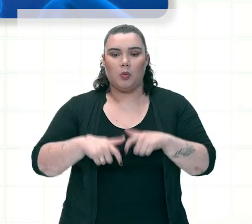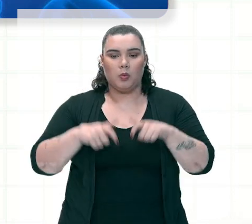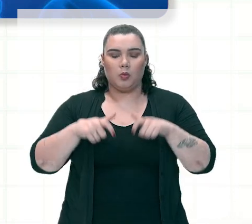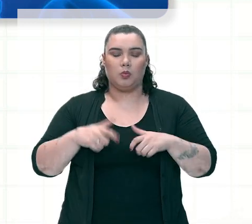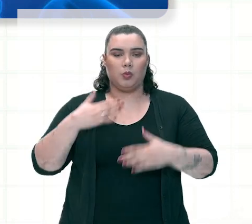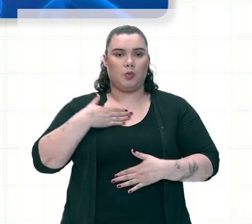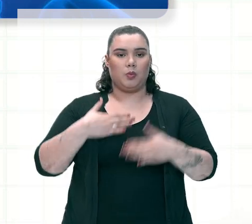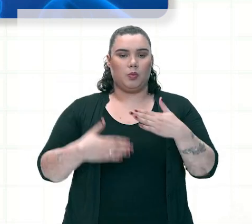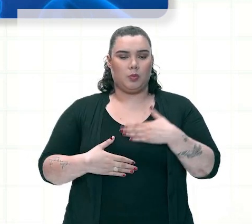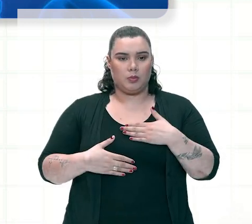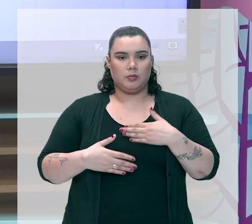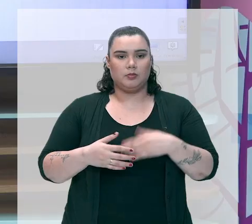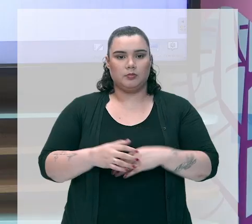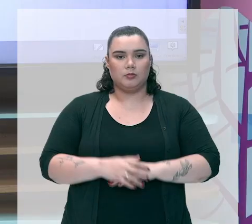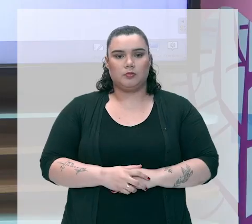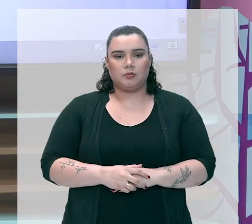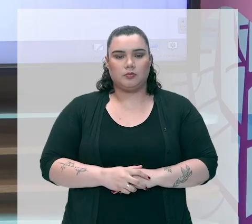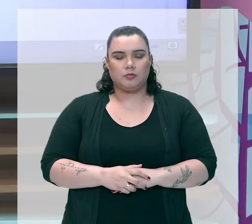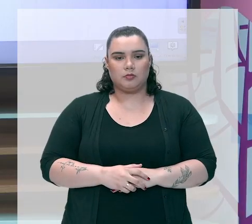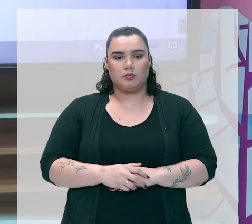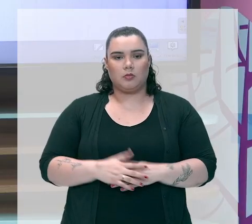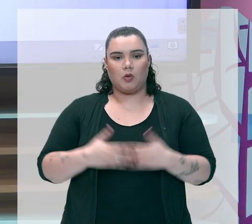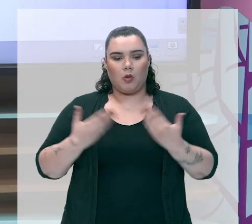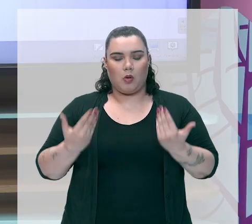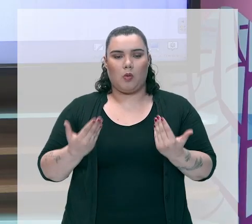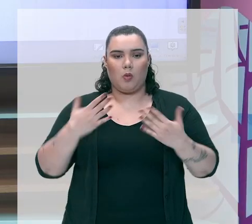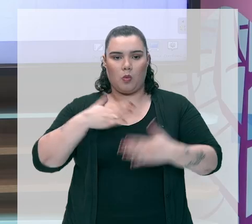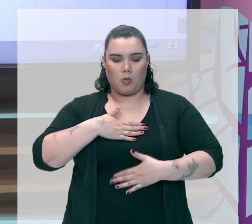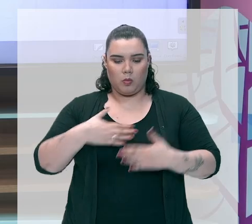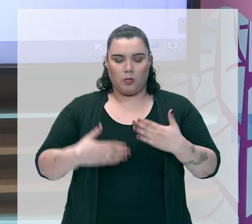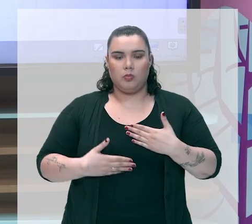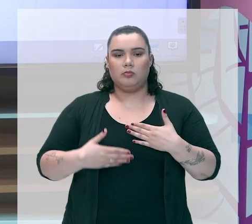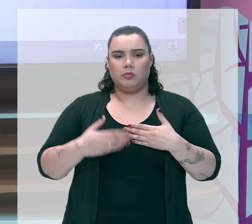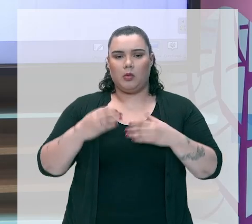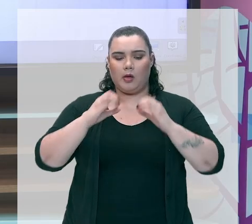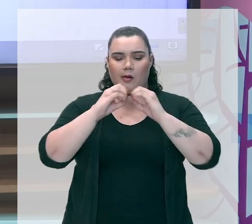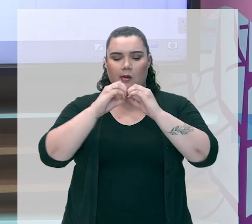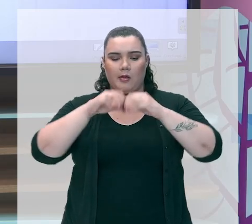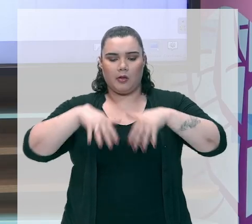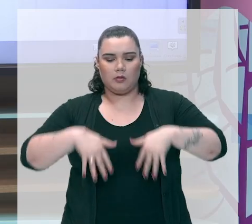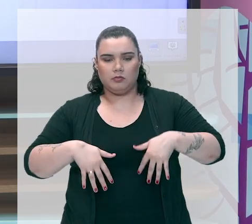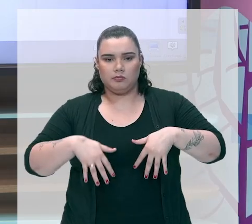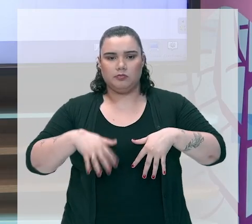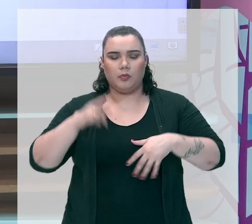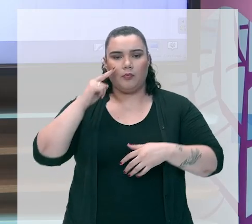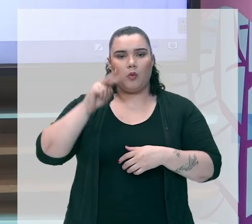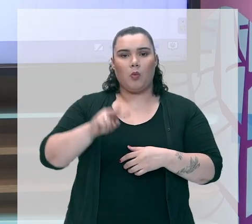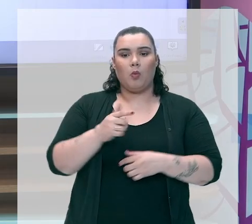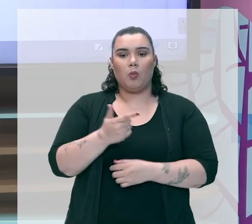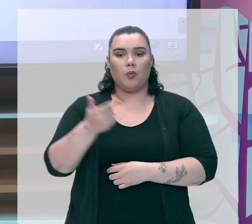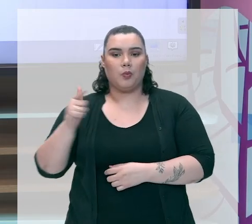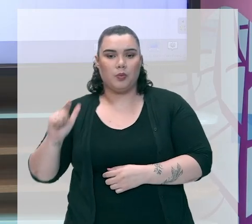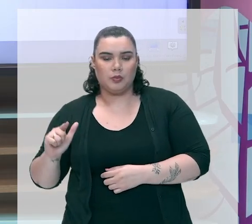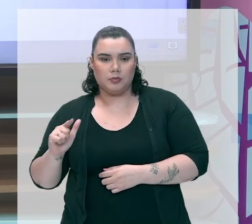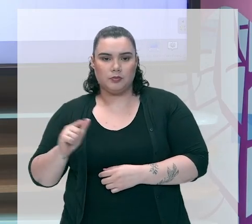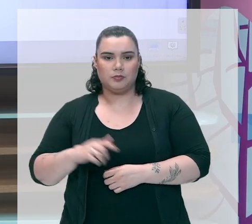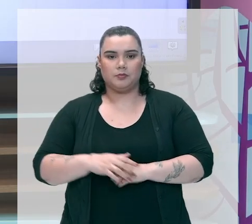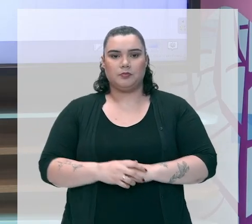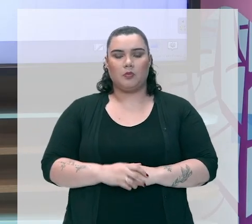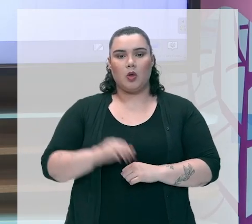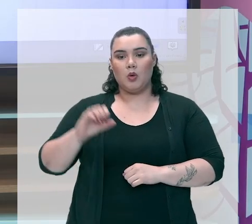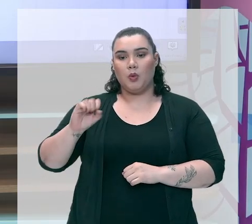na nossa imagem. Então a gente vai descer um pouco mais aí no corpo humano, a gente vai observar agora outras glândulas. Agora a gente vai visualizar aí